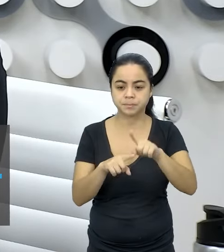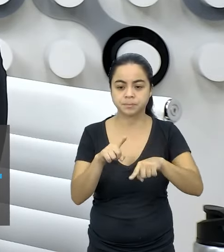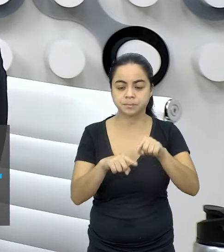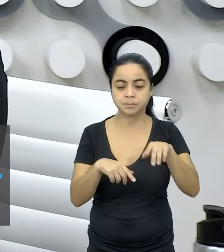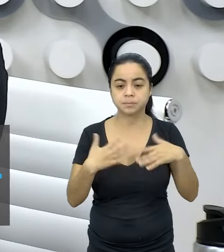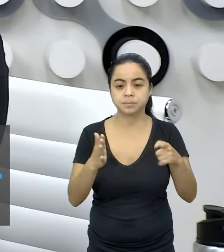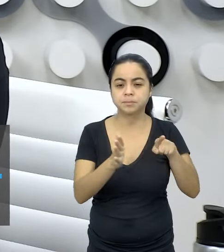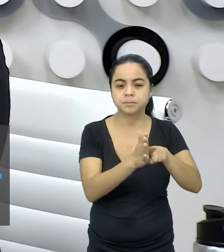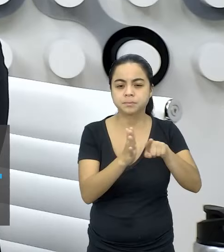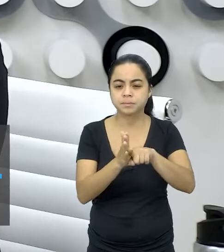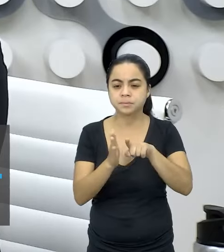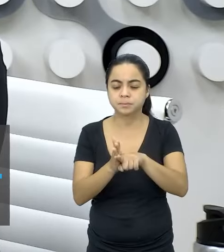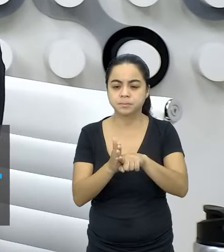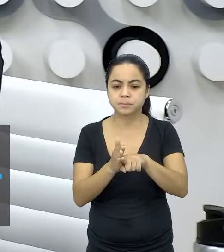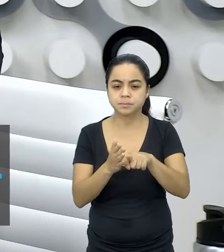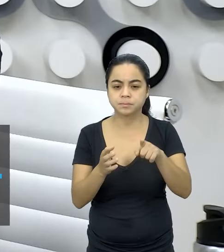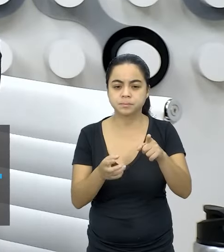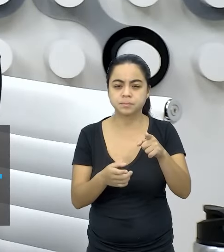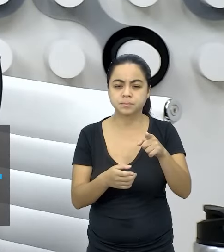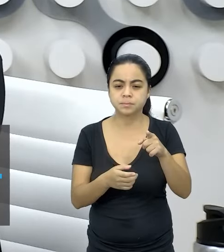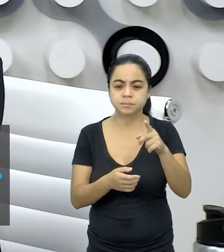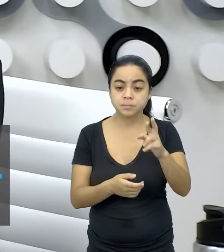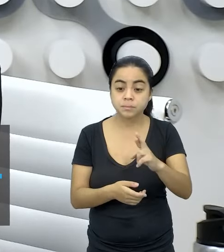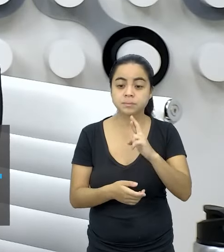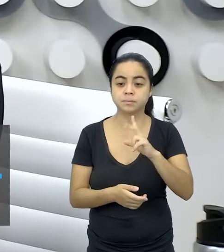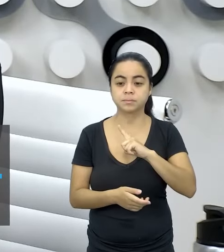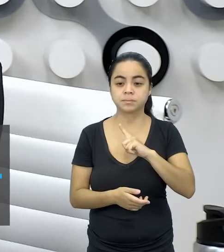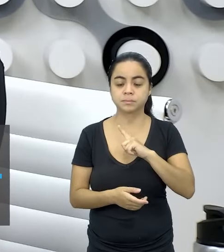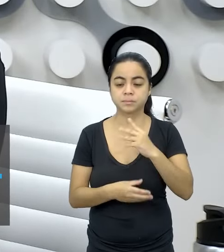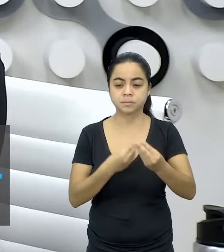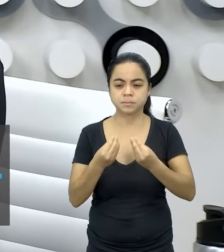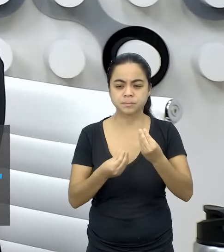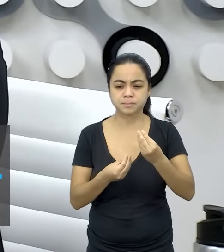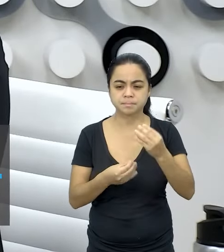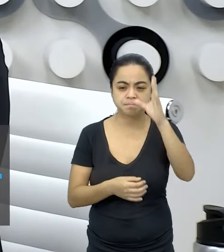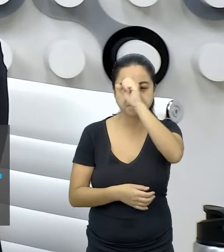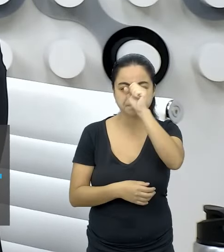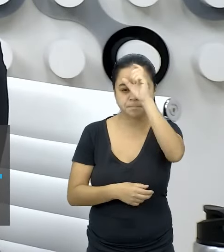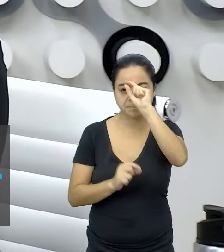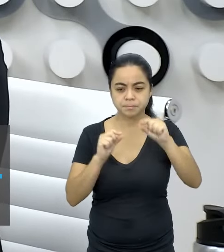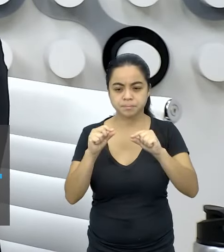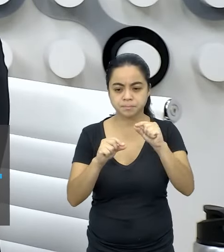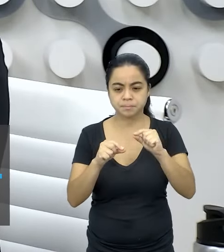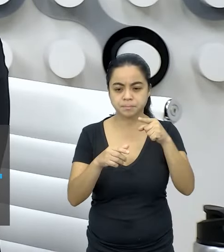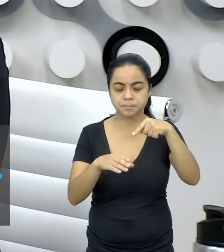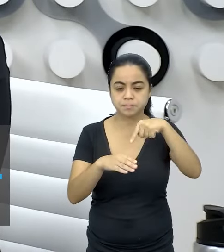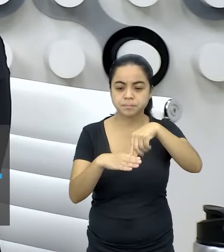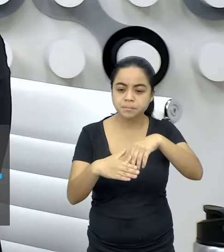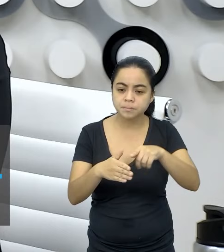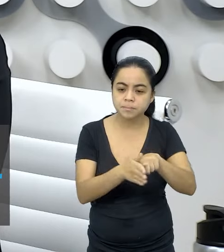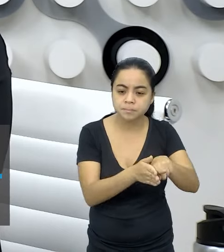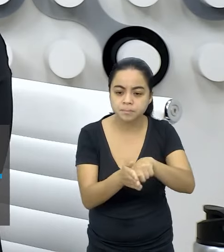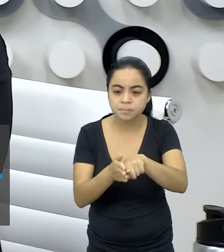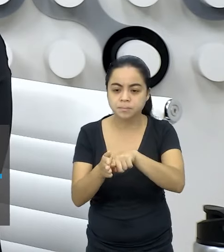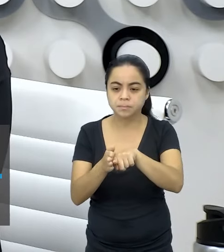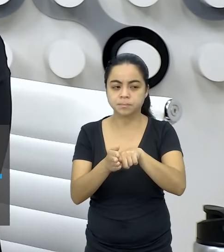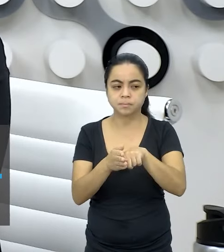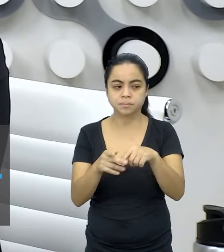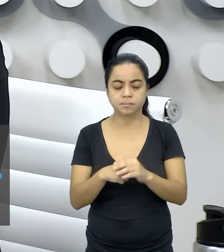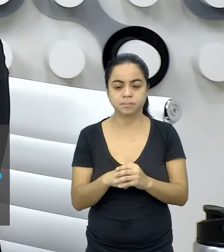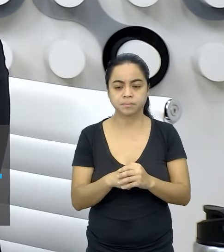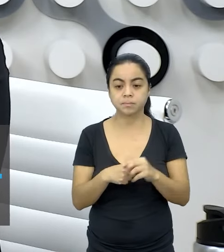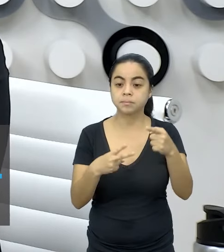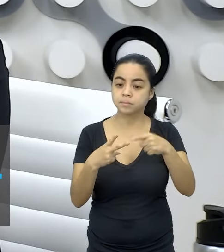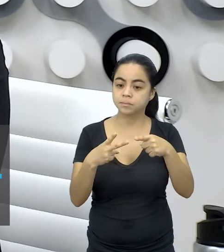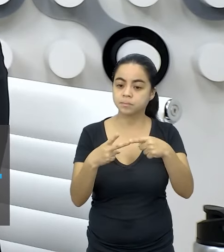para ele ter esse retorno, né? Do que ele aprendeu nessa questão da investigação que ele fez, né? E no segundo, né? Que